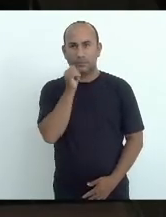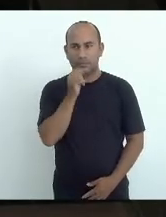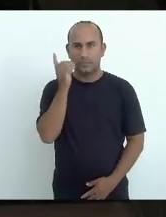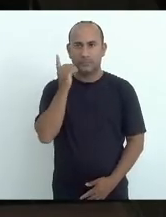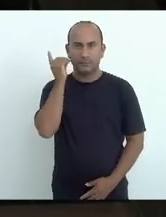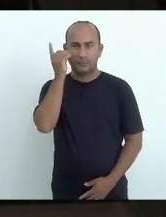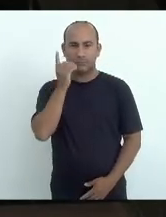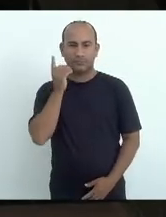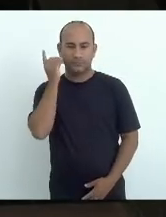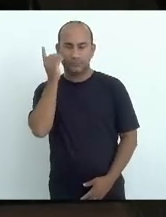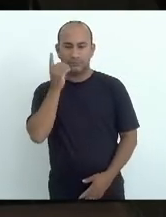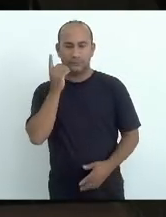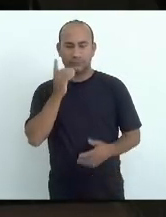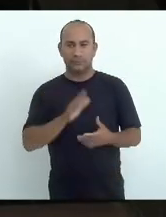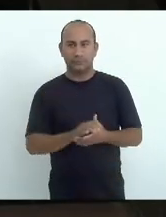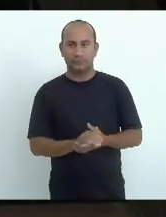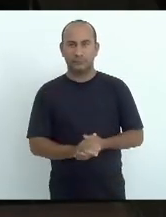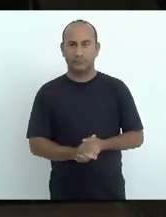deputados